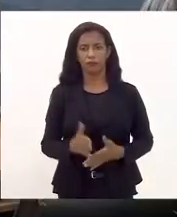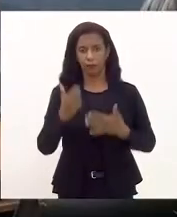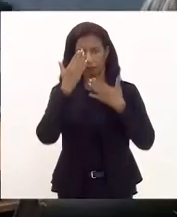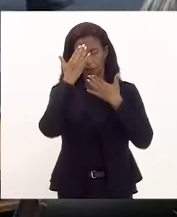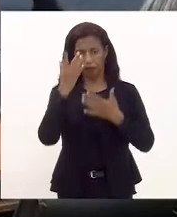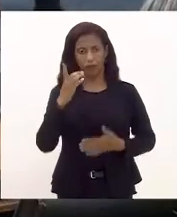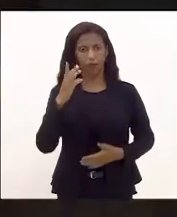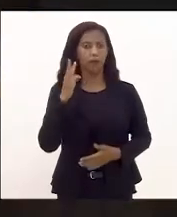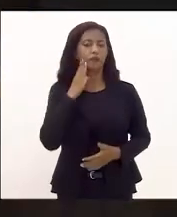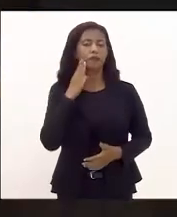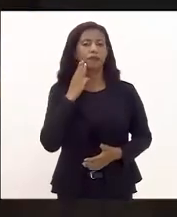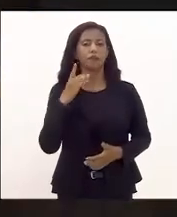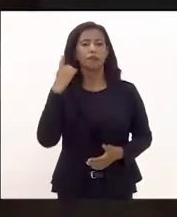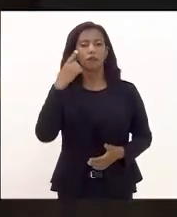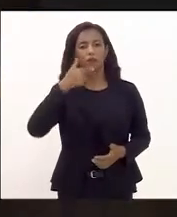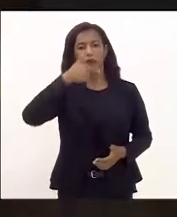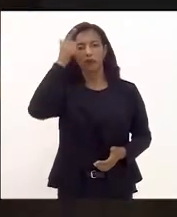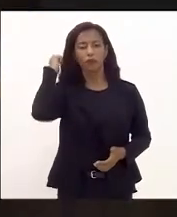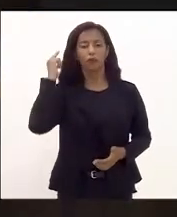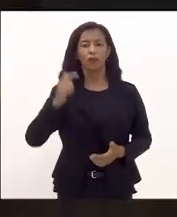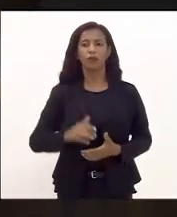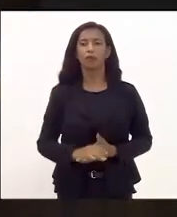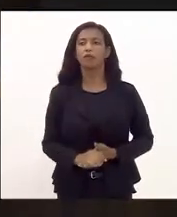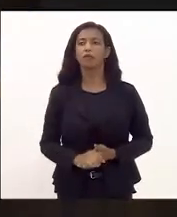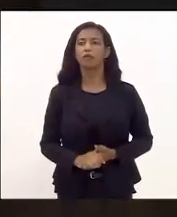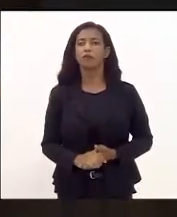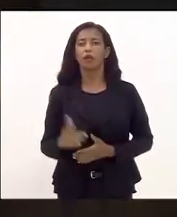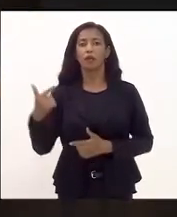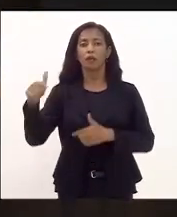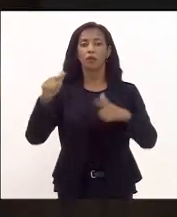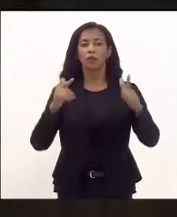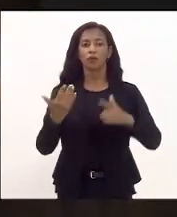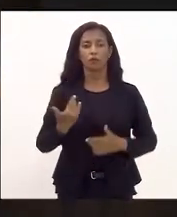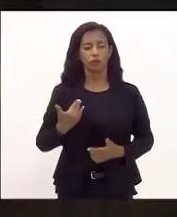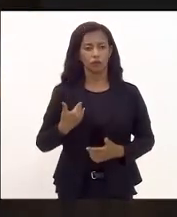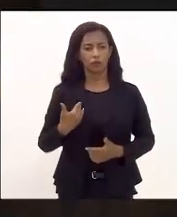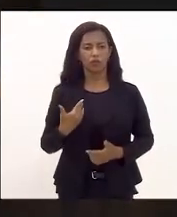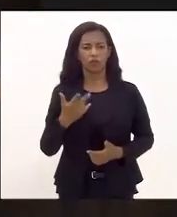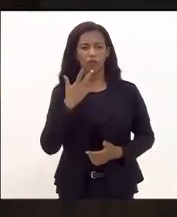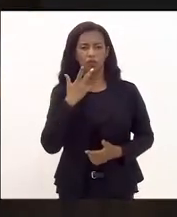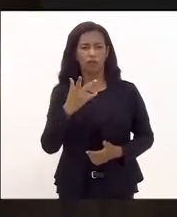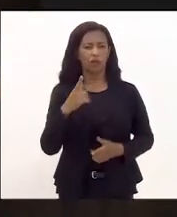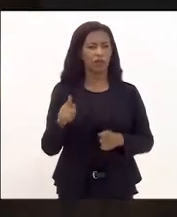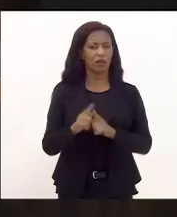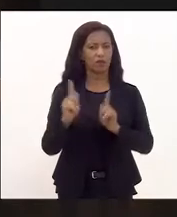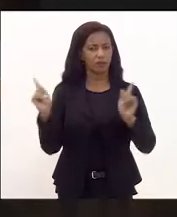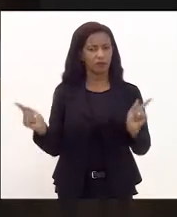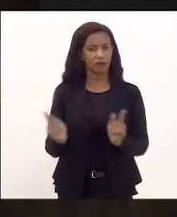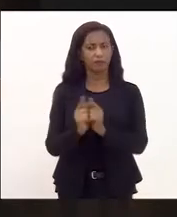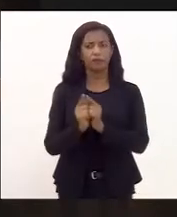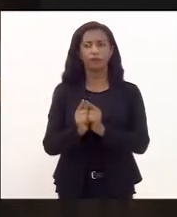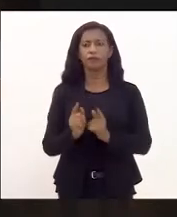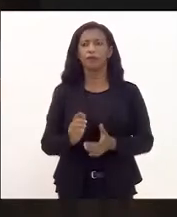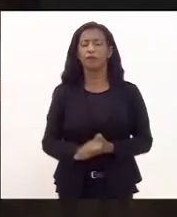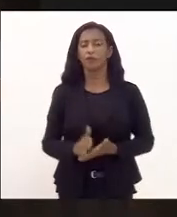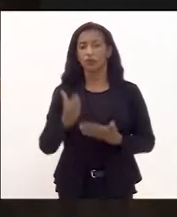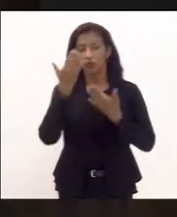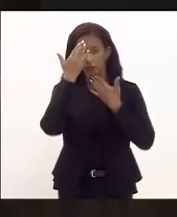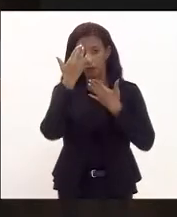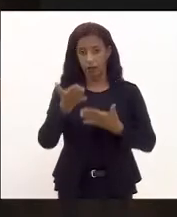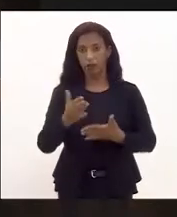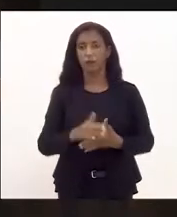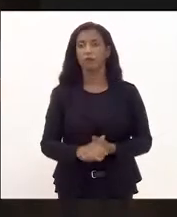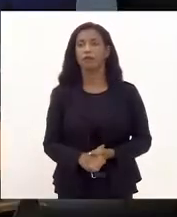deputado Valdeir Carneiro, deputado Luiz Paulo, pela declaração de voto, aos demais colegas. Só fazer também um breve comentário de